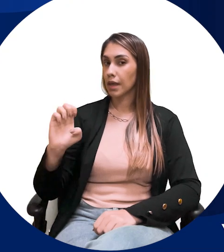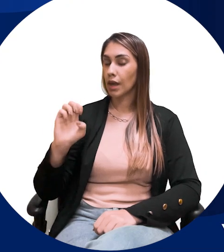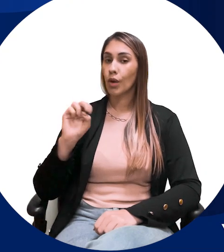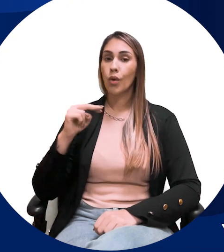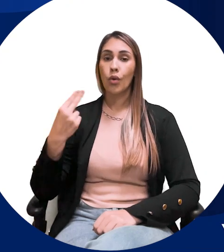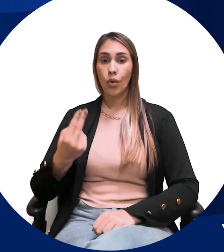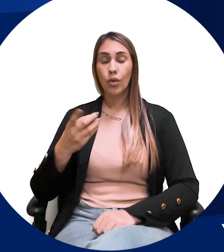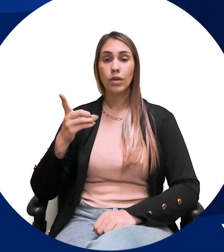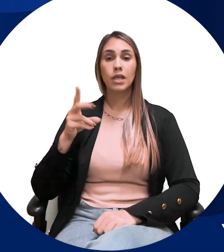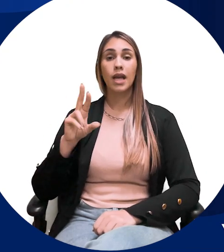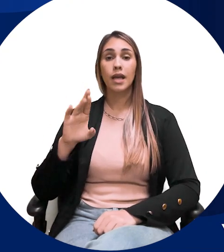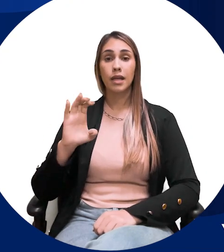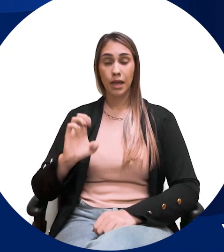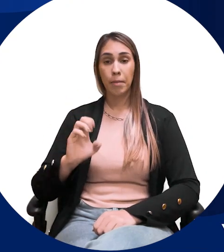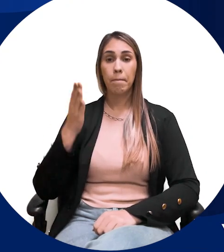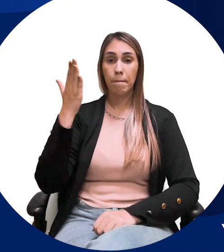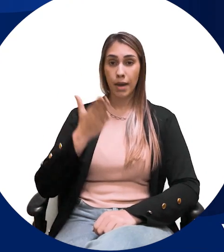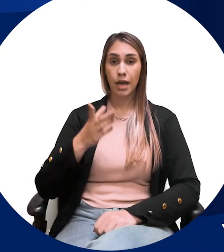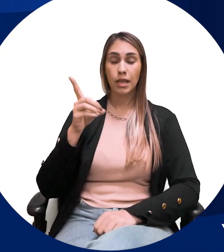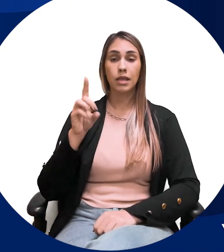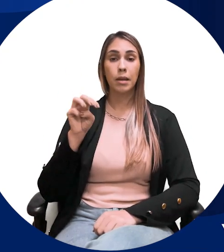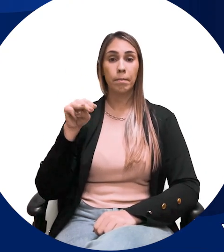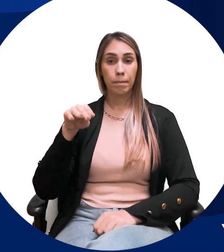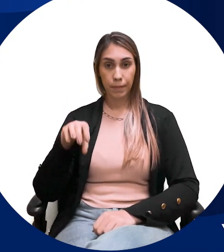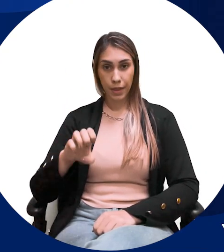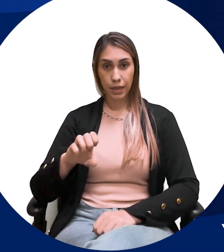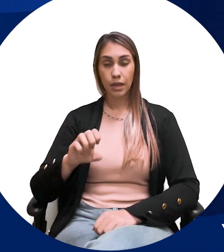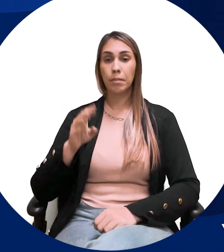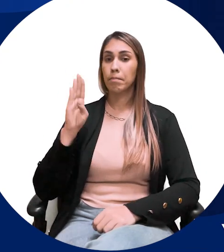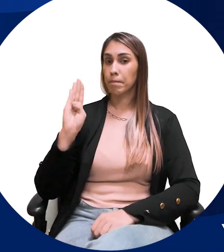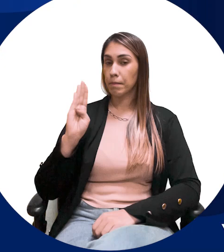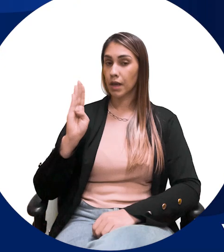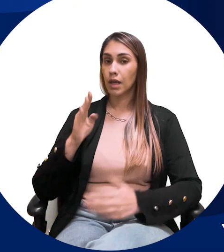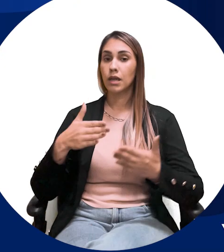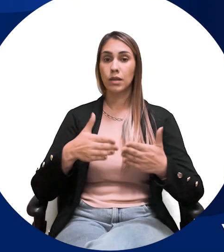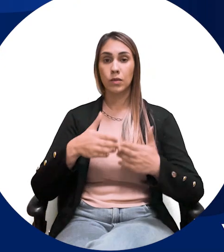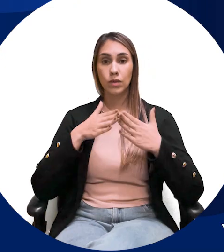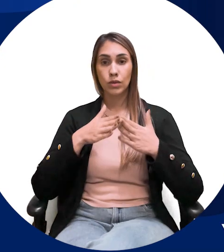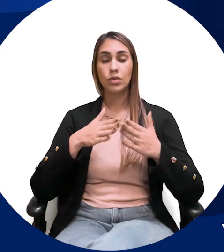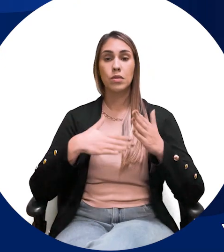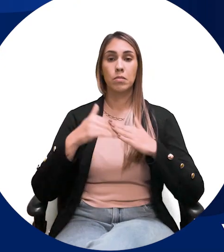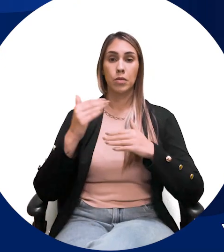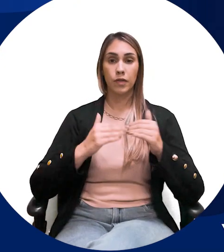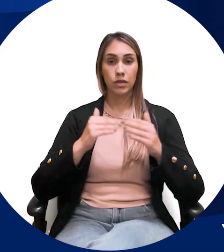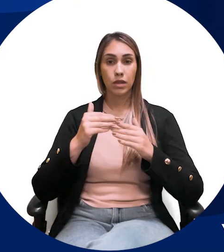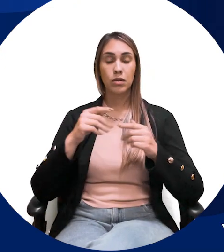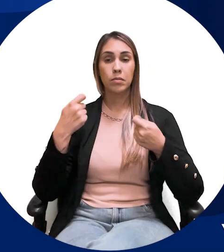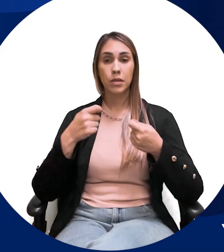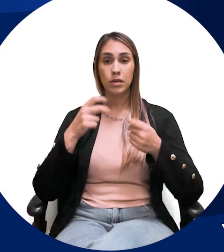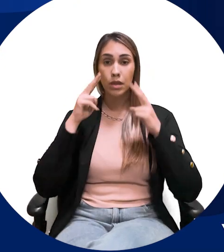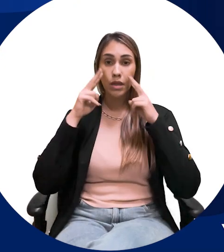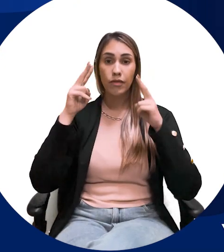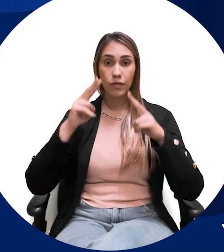DRE/DME, ou diretor adjunto da DRE/DME. Item B. Para dispensa para qualificação